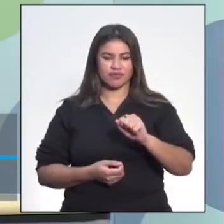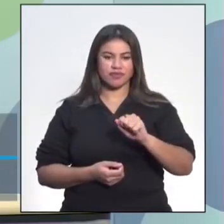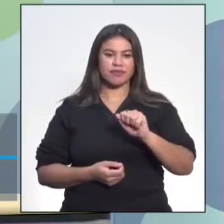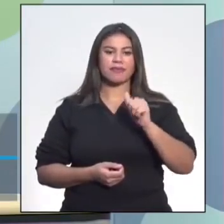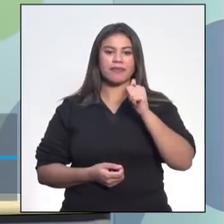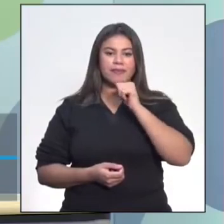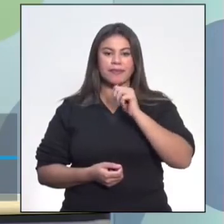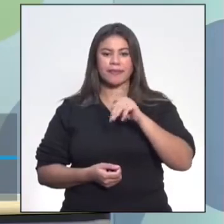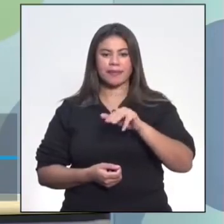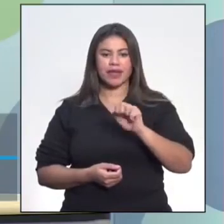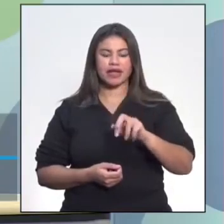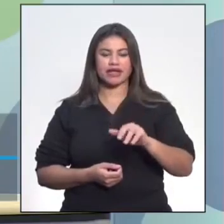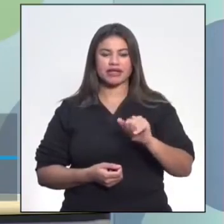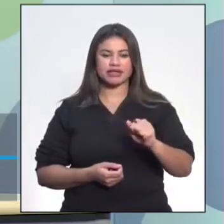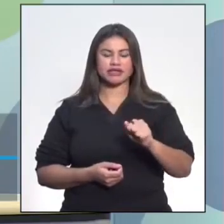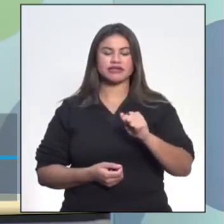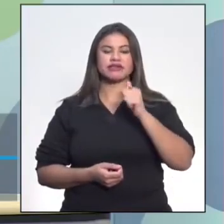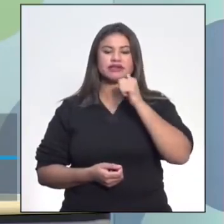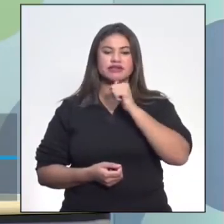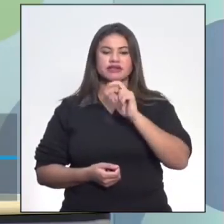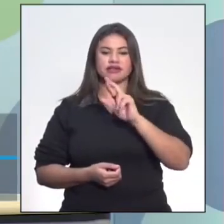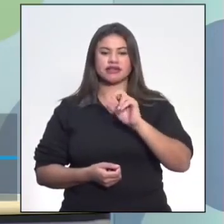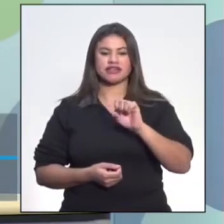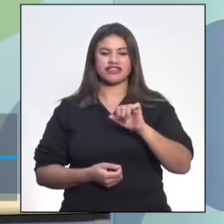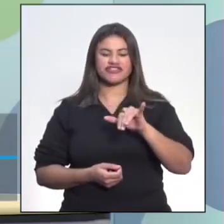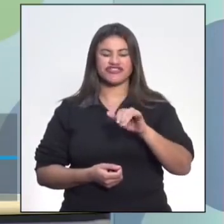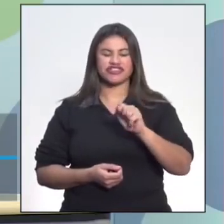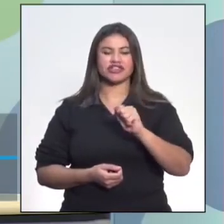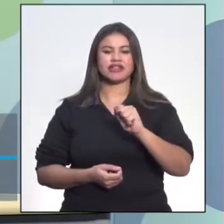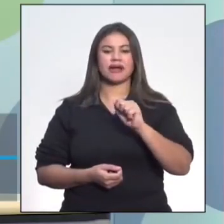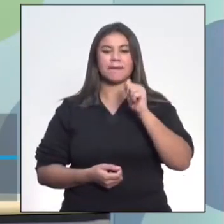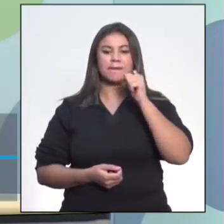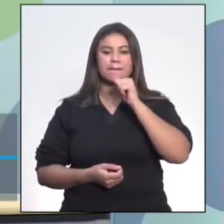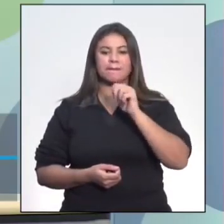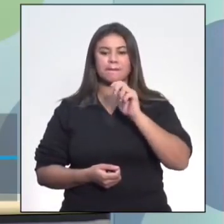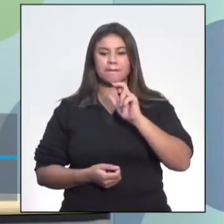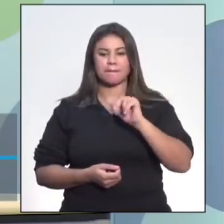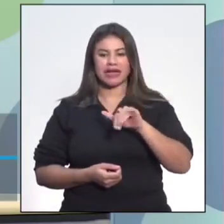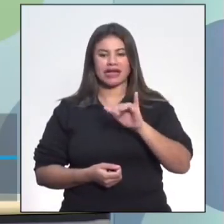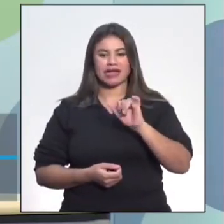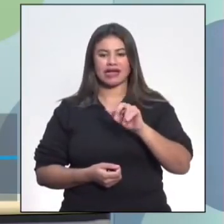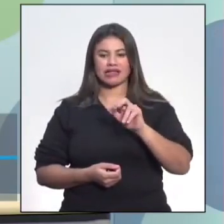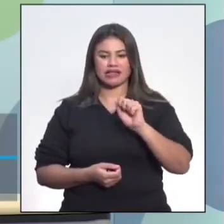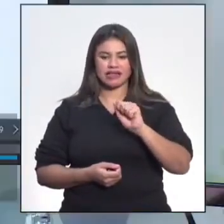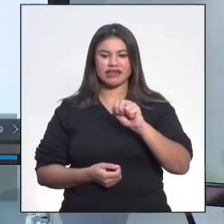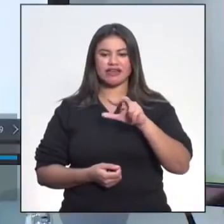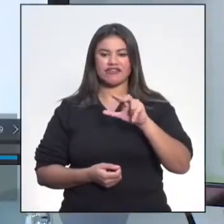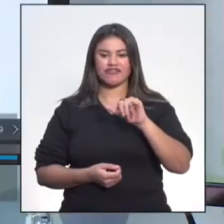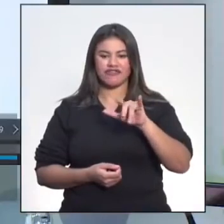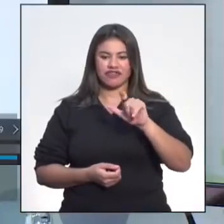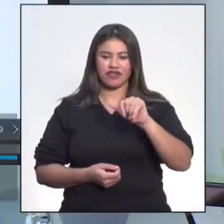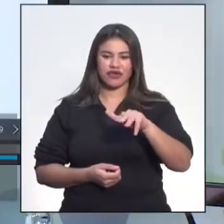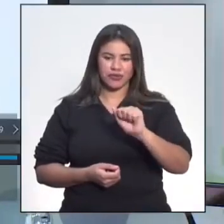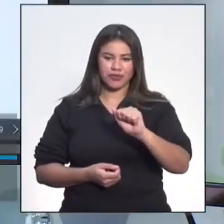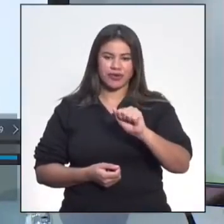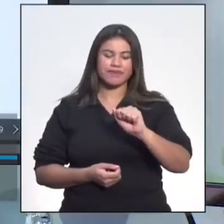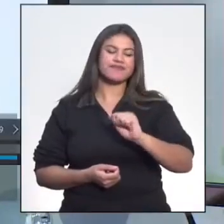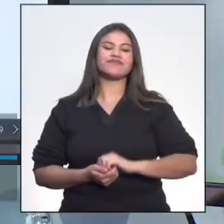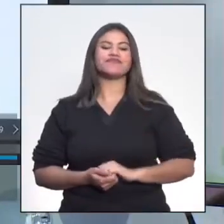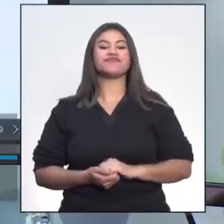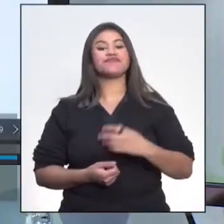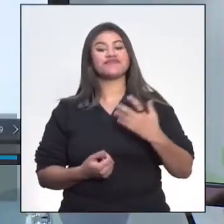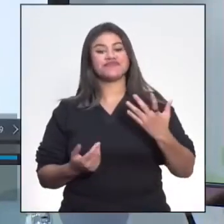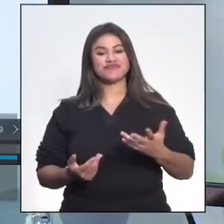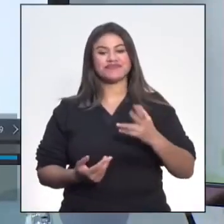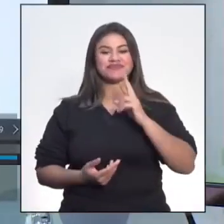Maria, professora Regina e professora Maria Vilma. E aí, professora Roberta, qual é a resposta? Vamos lá, então, para a resposta. Quero